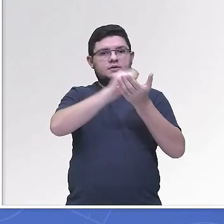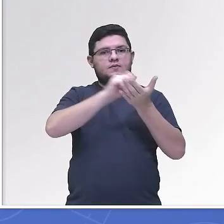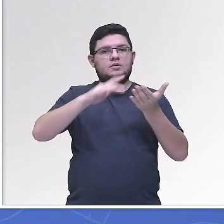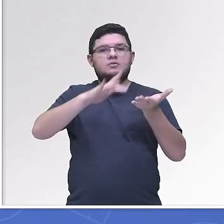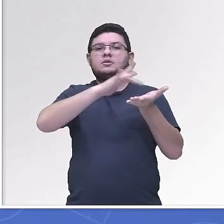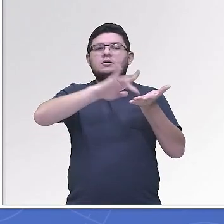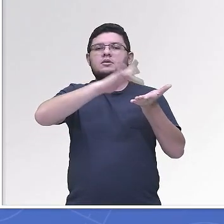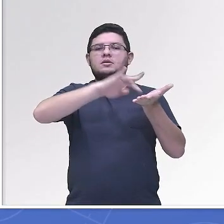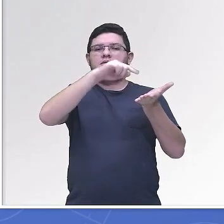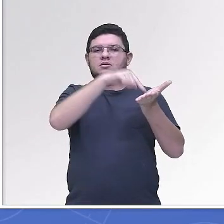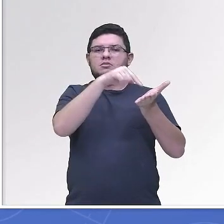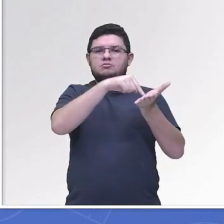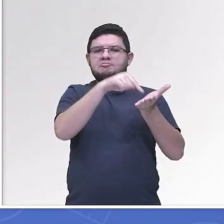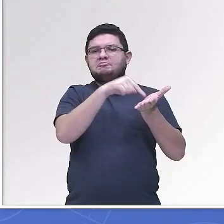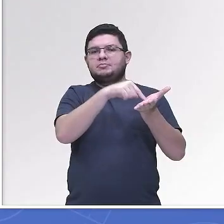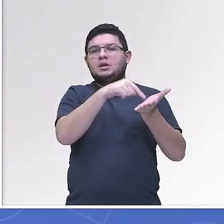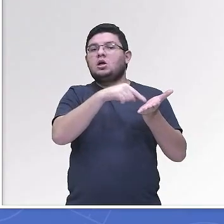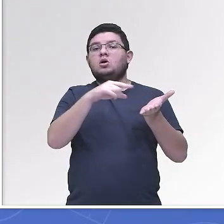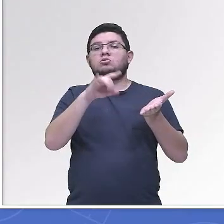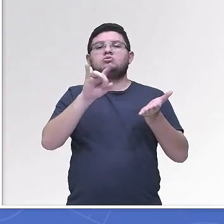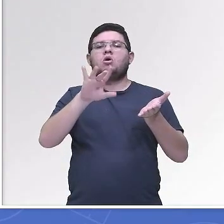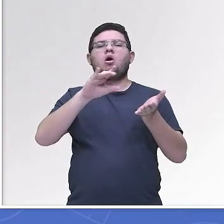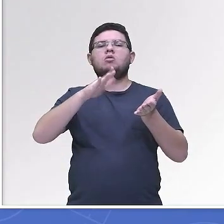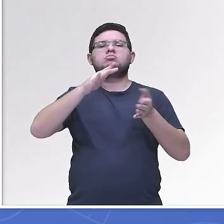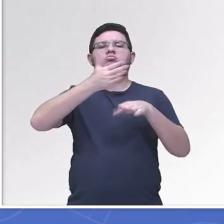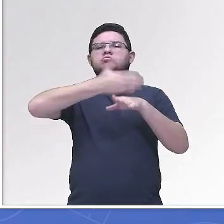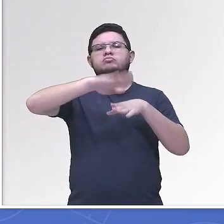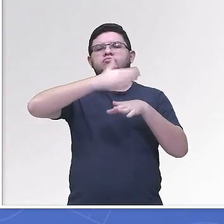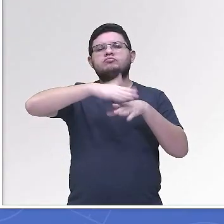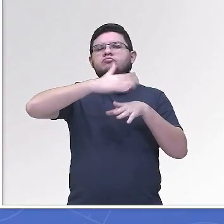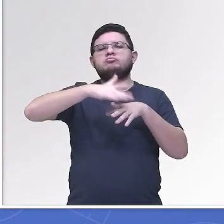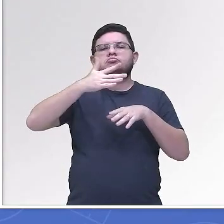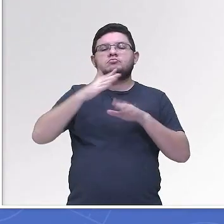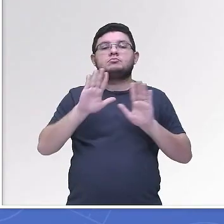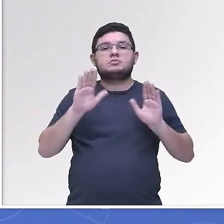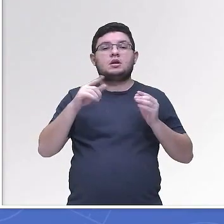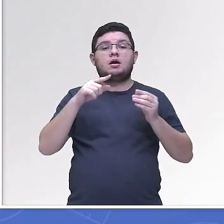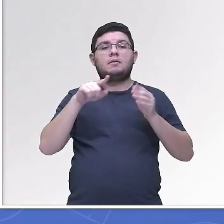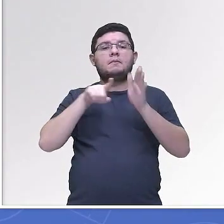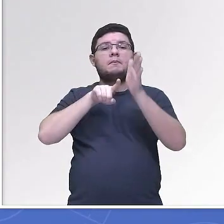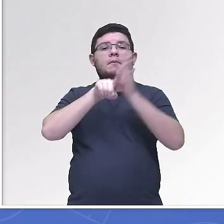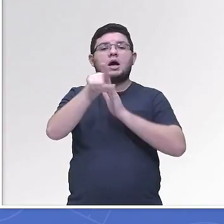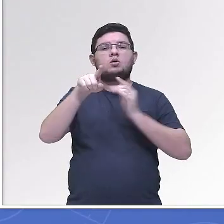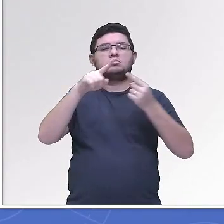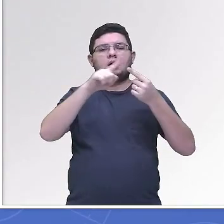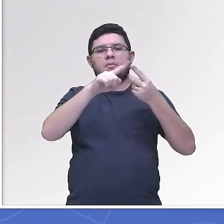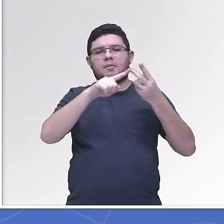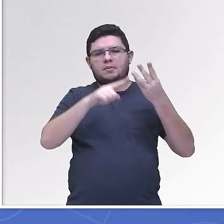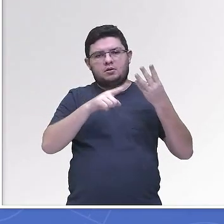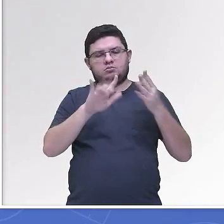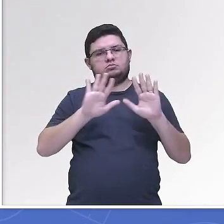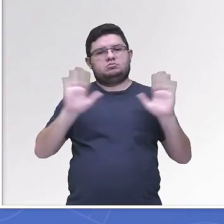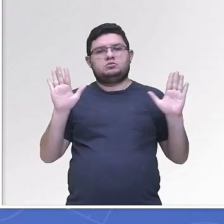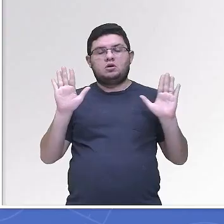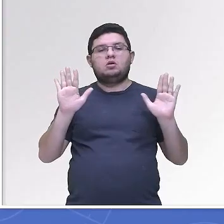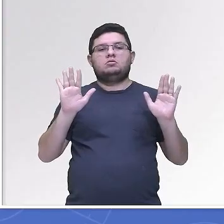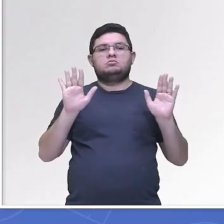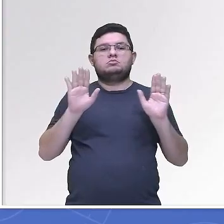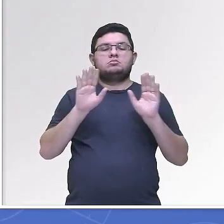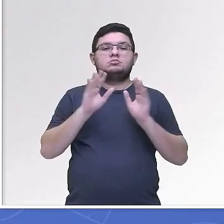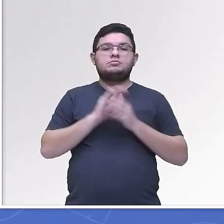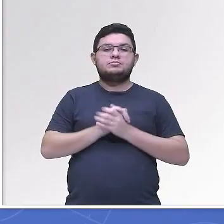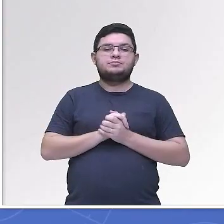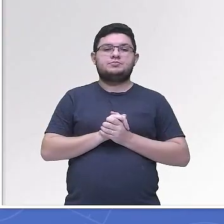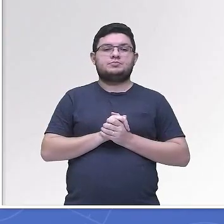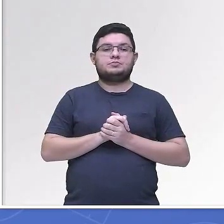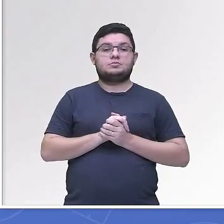digital. Então, amanhã somente resolução de exercícios, 4 questões muito boas para a gente resolver amanhã sobre substâncias simples e